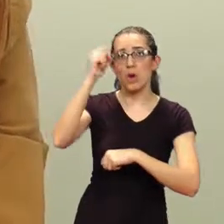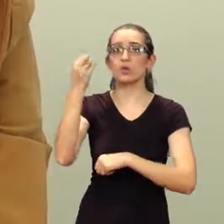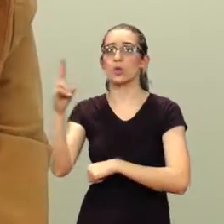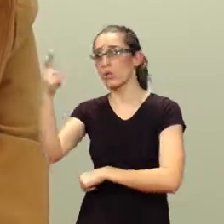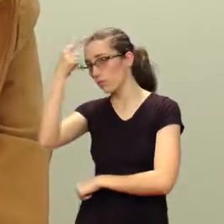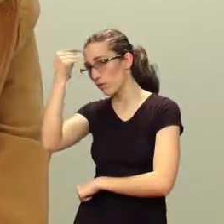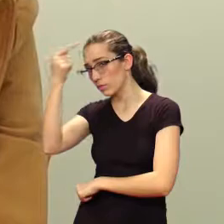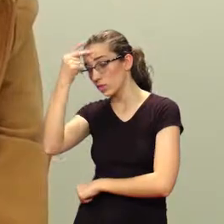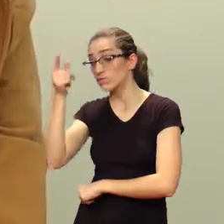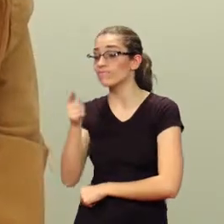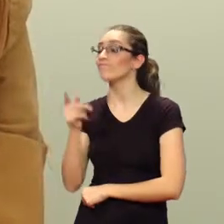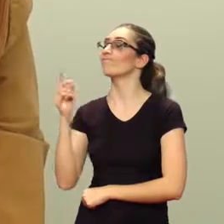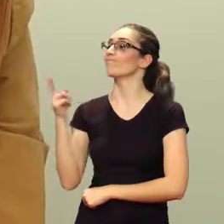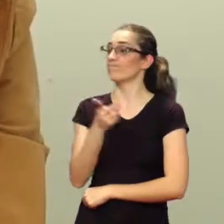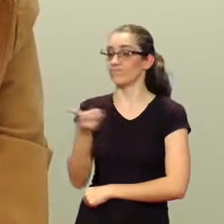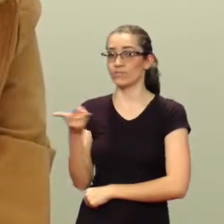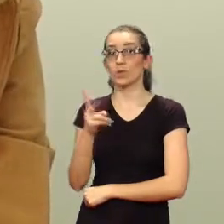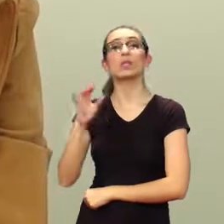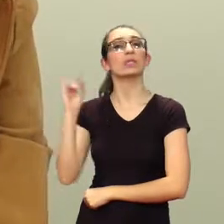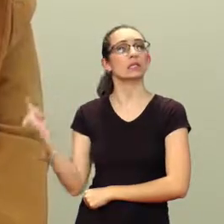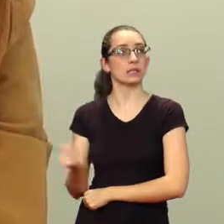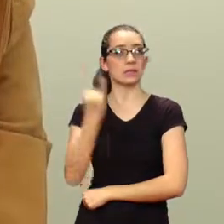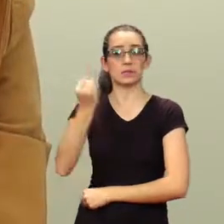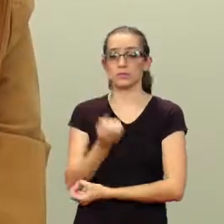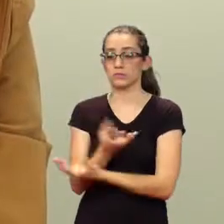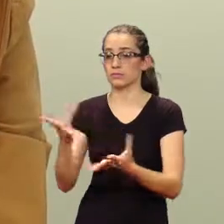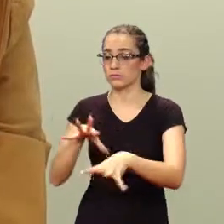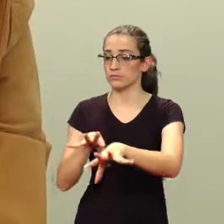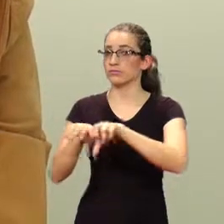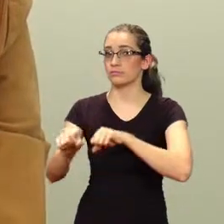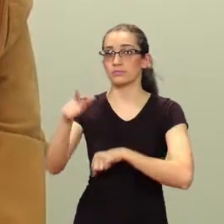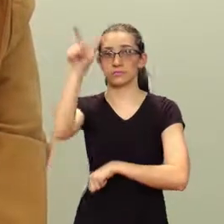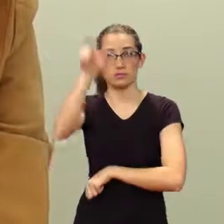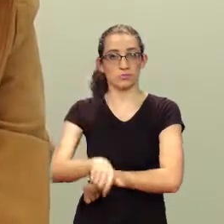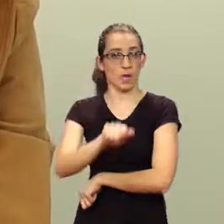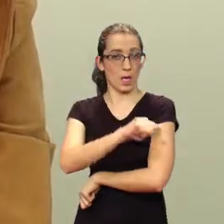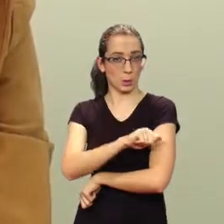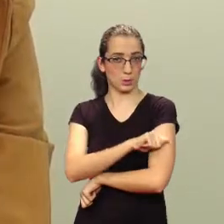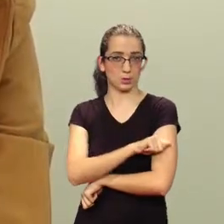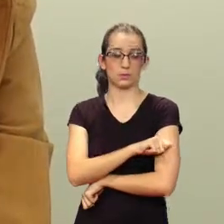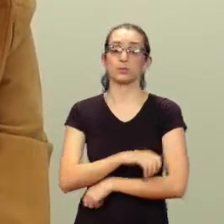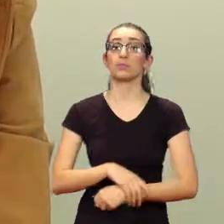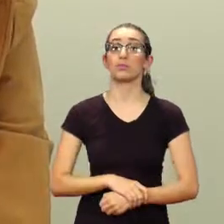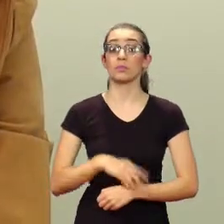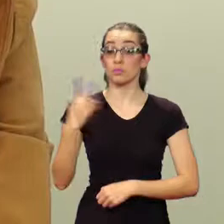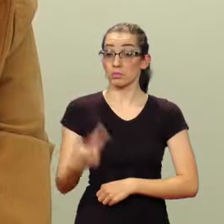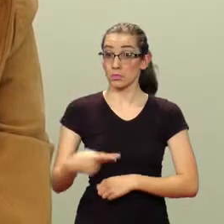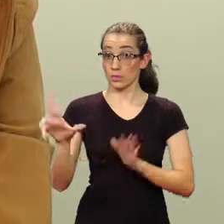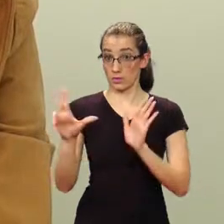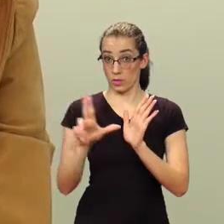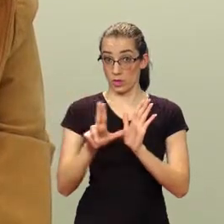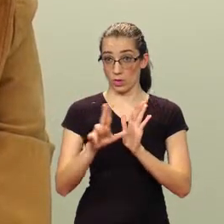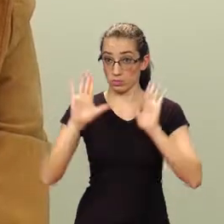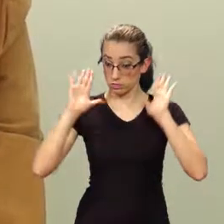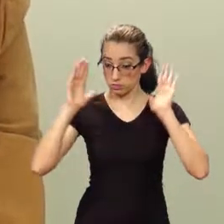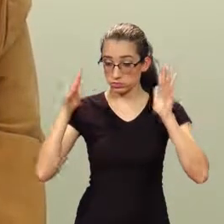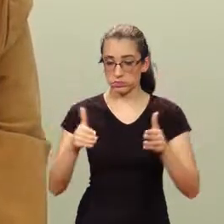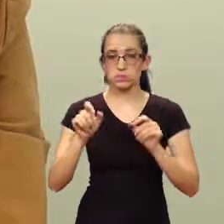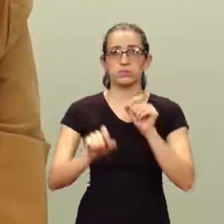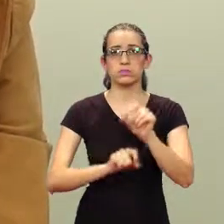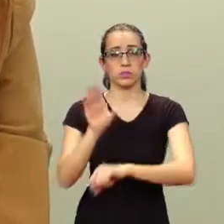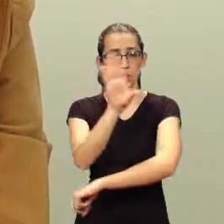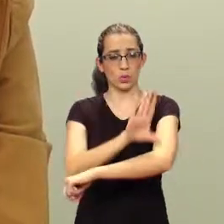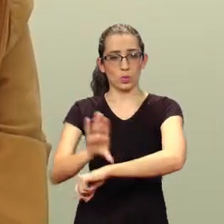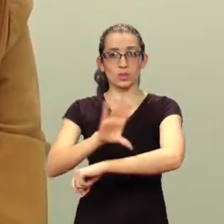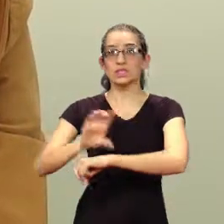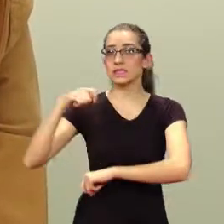pós-graduação, ela é extremamente importante para a formação do aluno, né, em todos os níveis de formação. Aqui na UBRA,